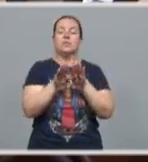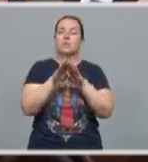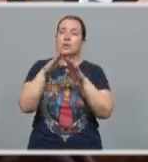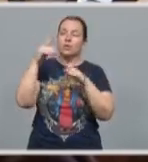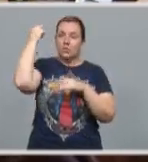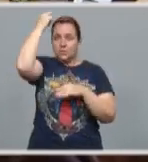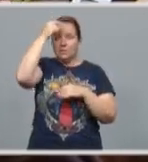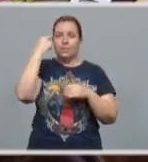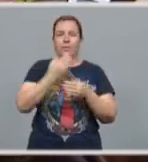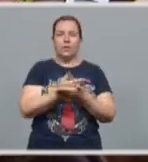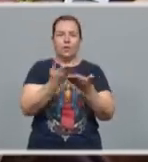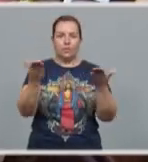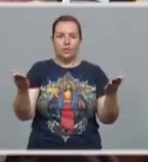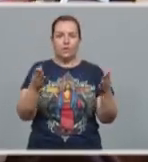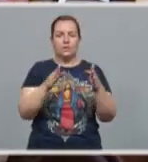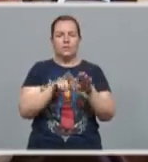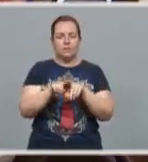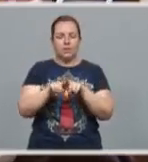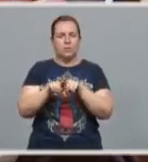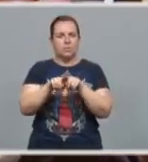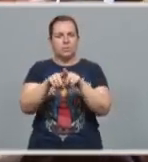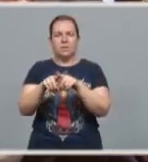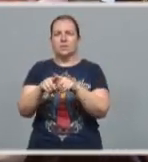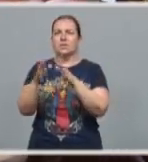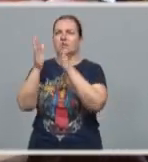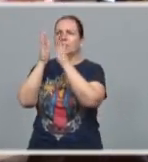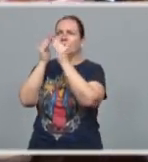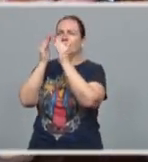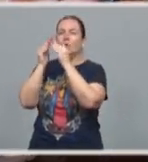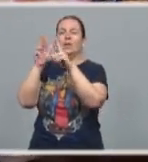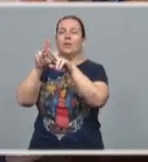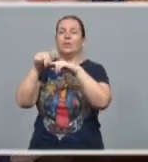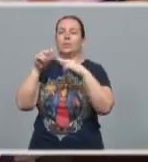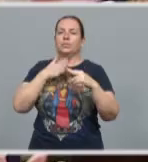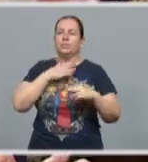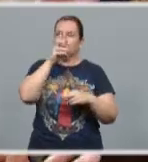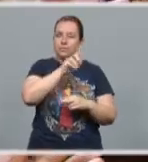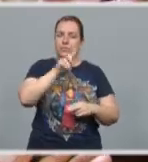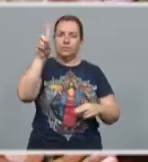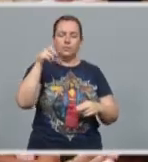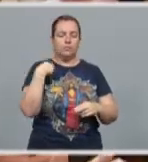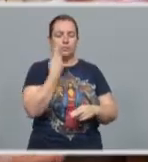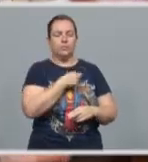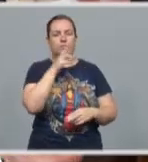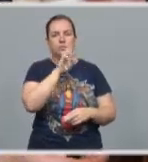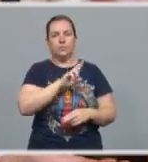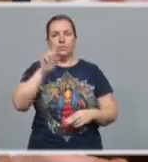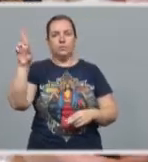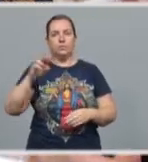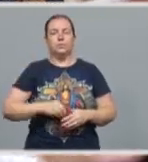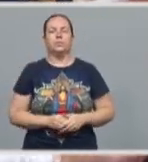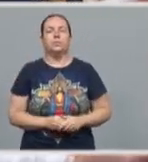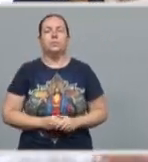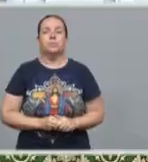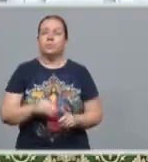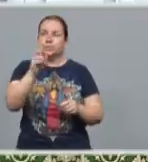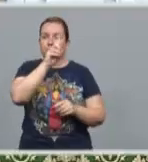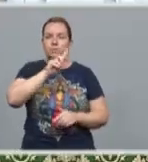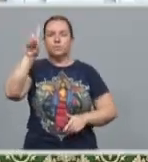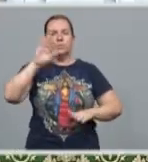anjos e santos e a vós, irmãos e irmãs, que rogueis por mim a Deus nosso Senhor.